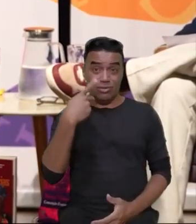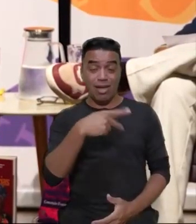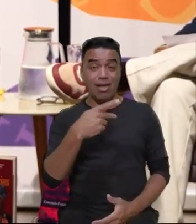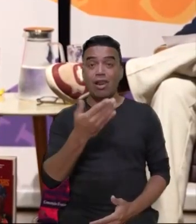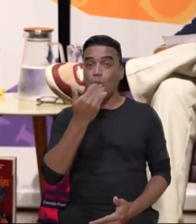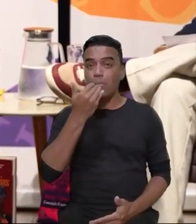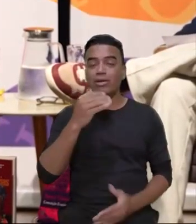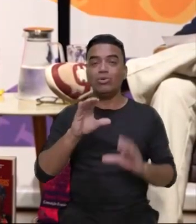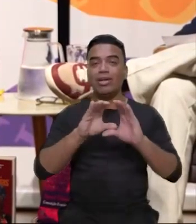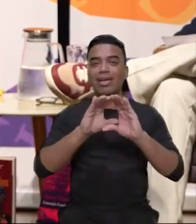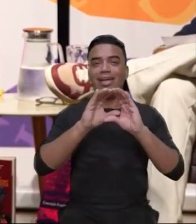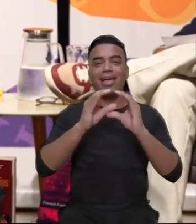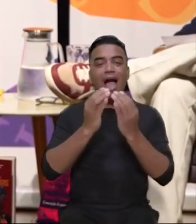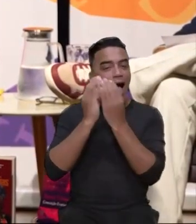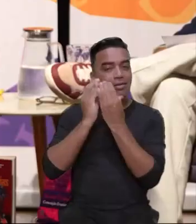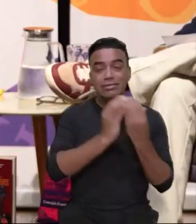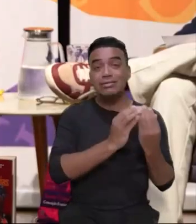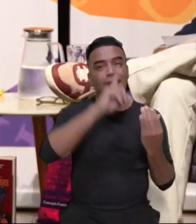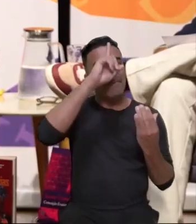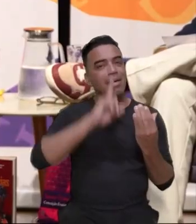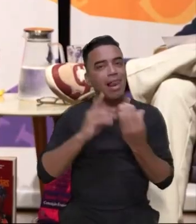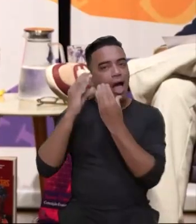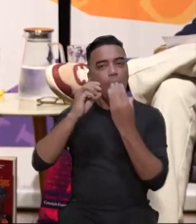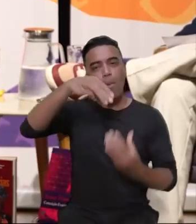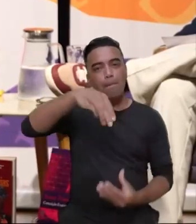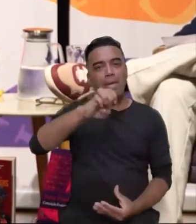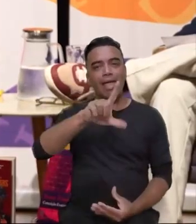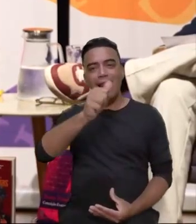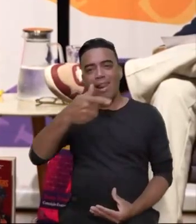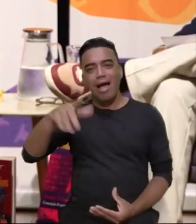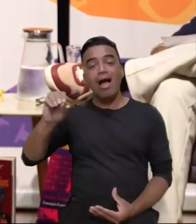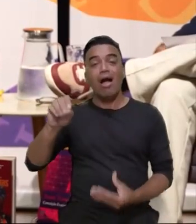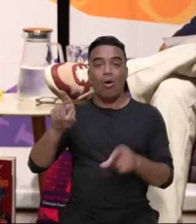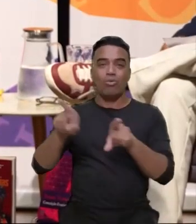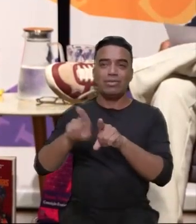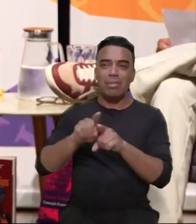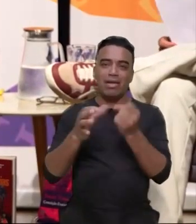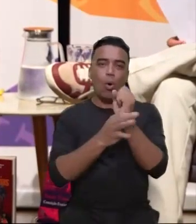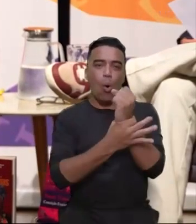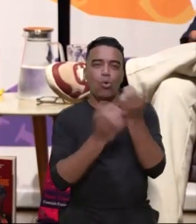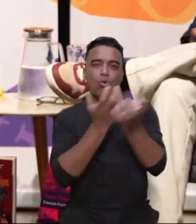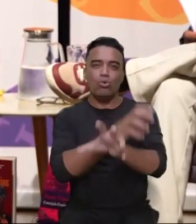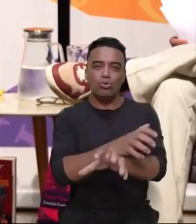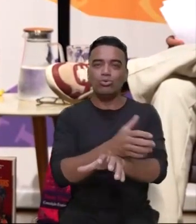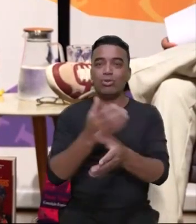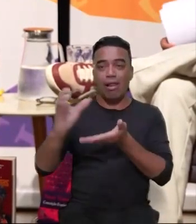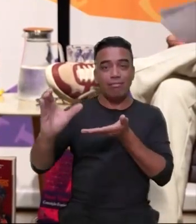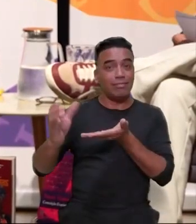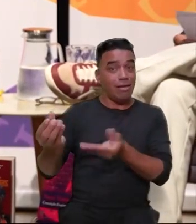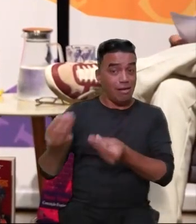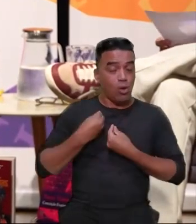melão. Então, ela queria chegar em casa para levar o melão, os restos que ela ganhou, e